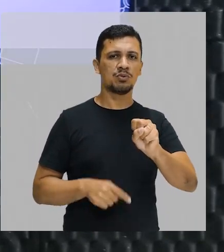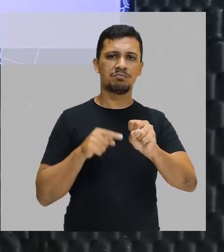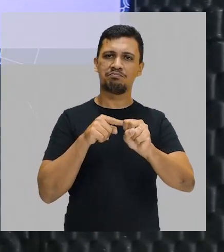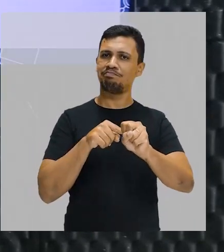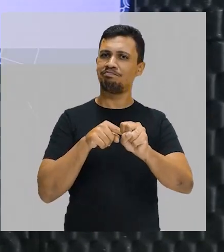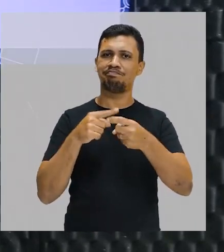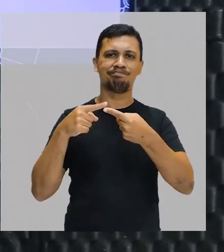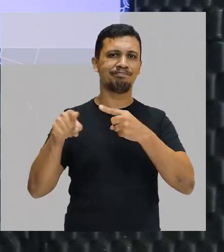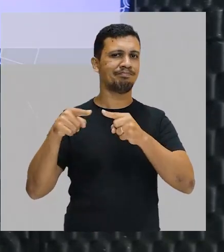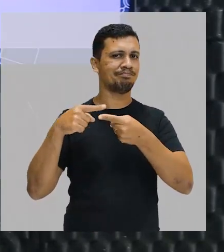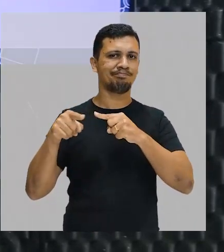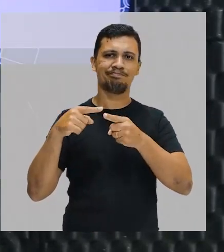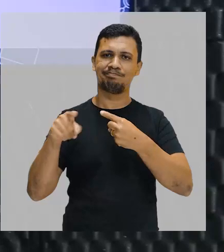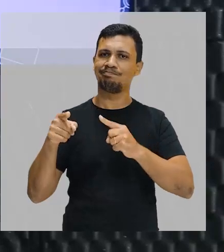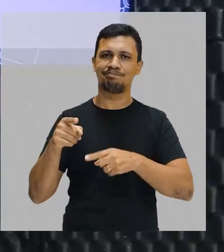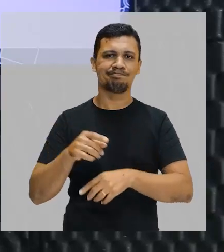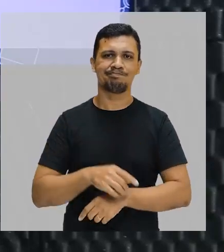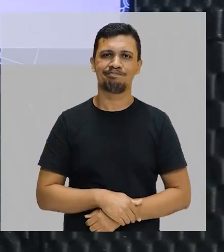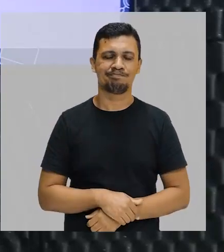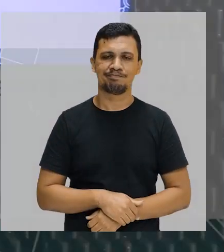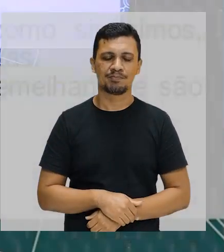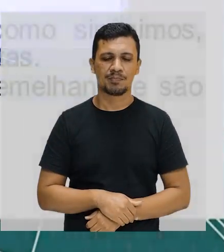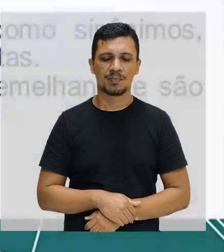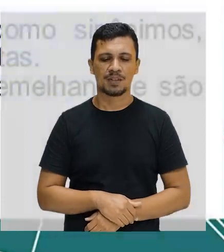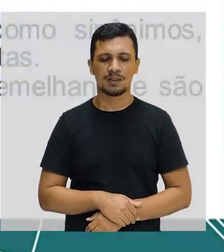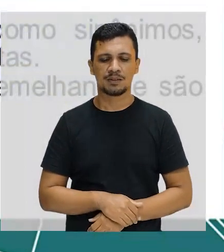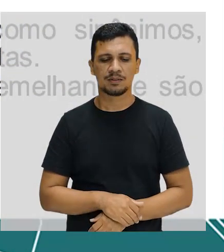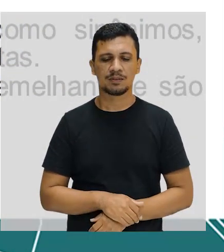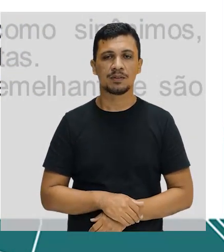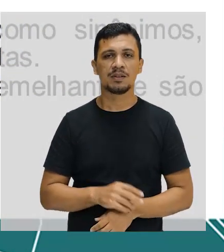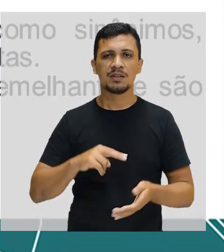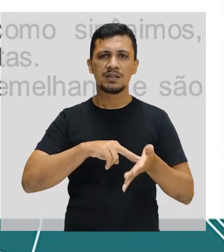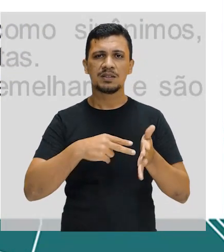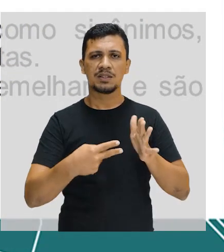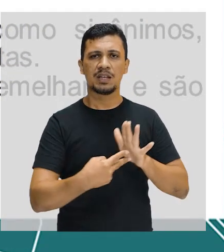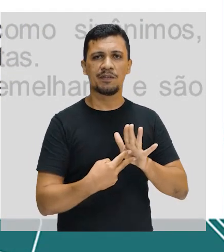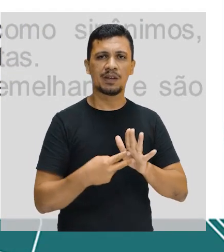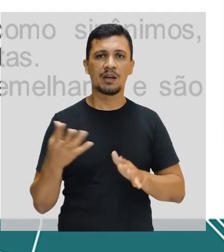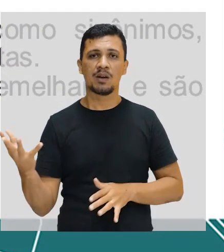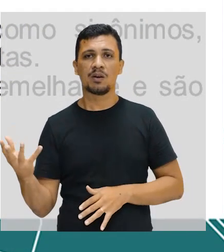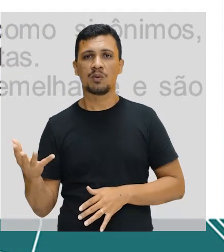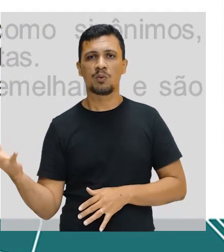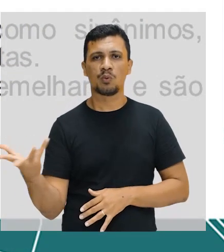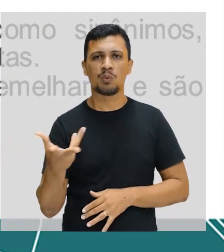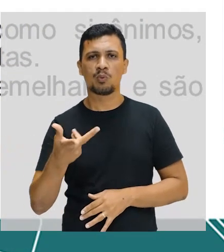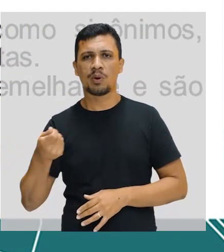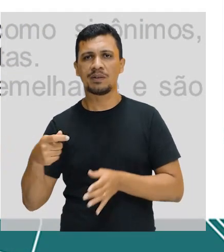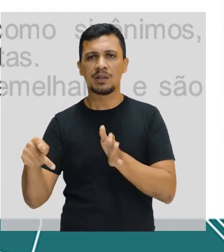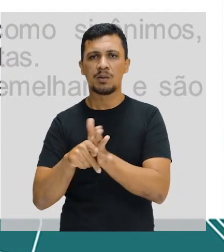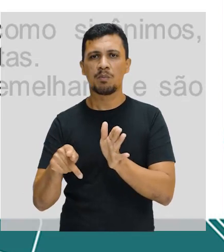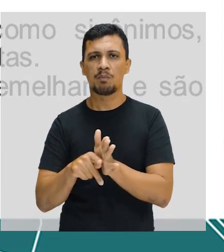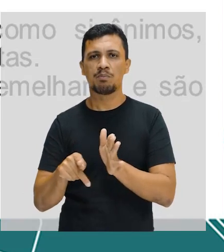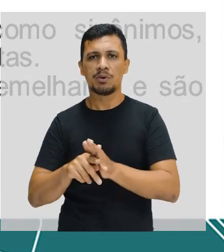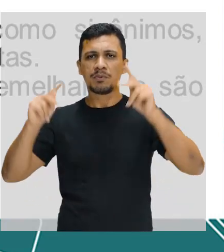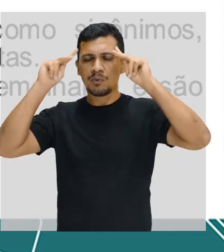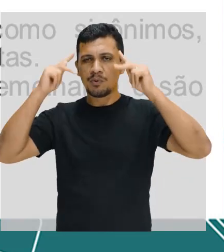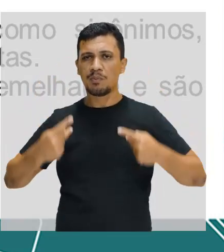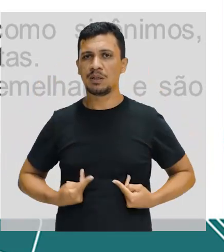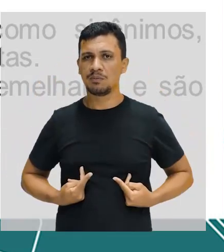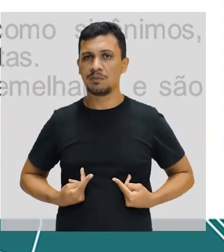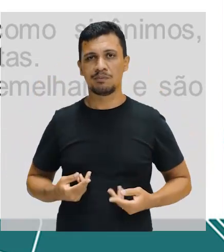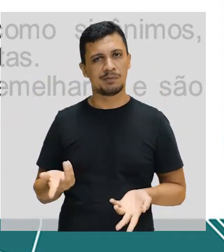virtude. Está lá na outra questão, ó, que significa qualidade própria da natureza humana. Não, se fosse a palavra virtude,